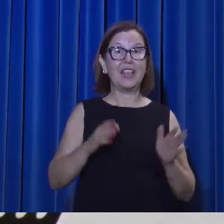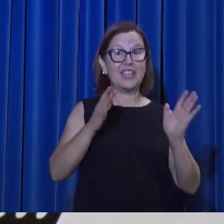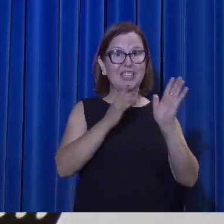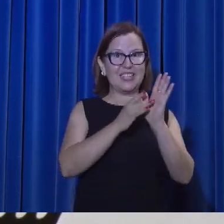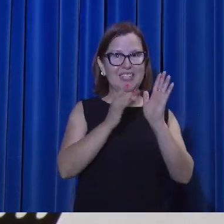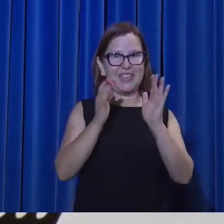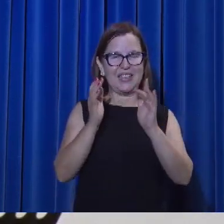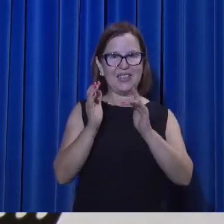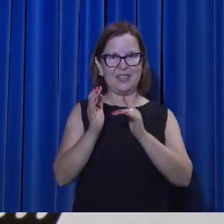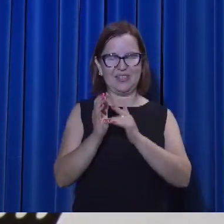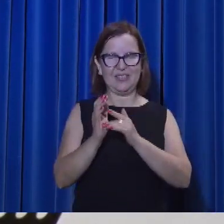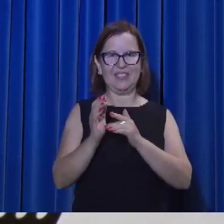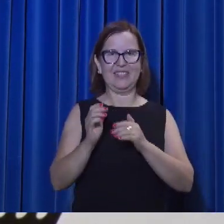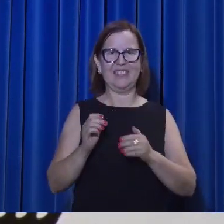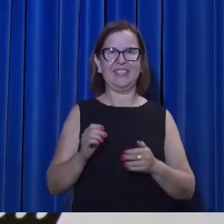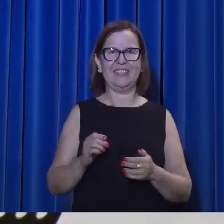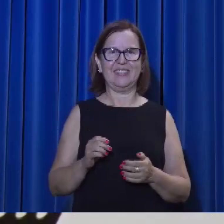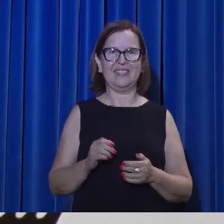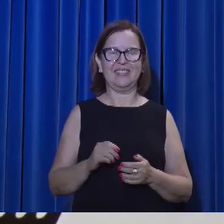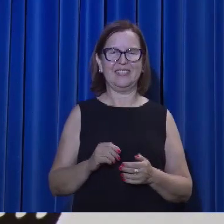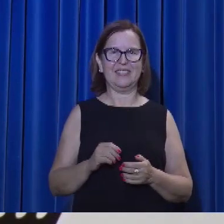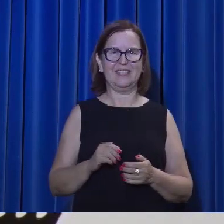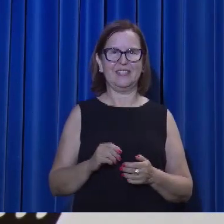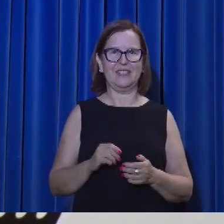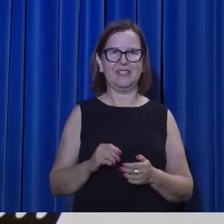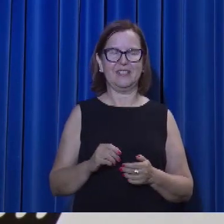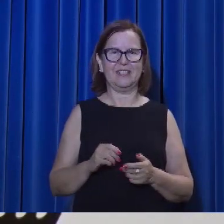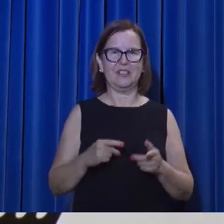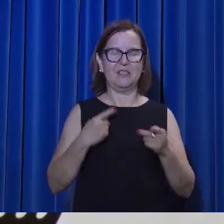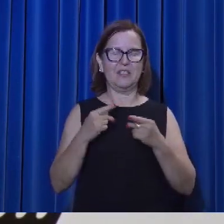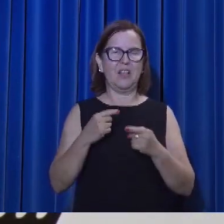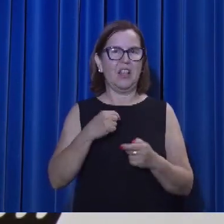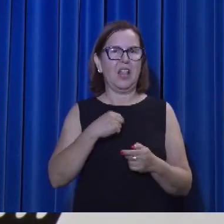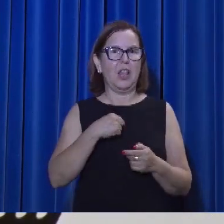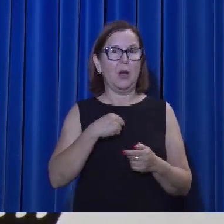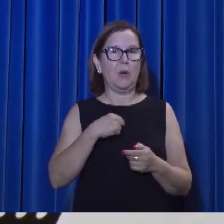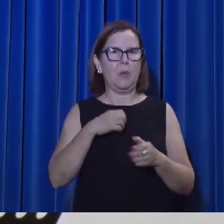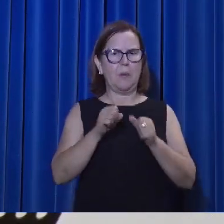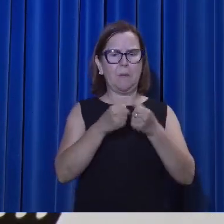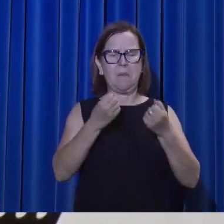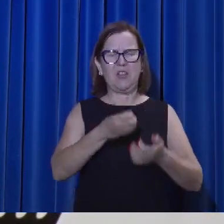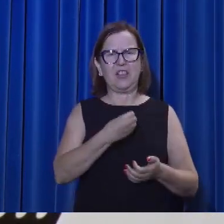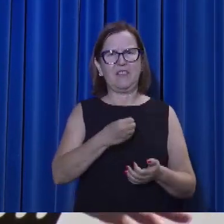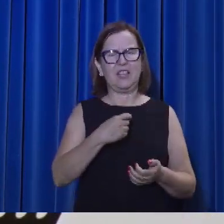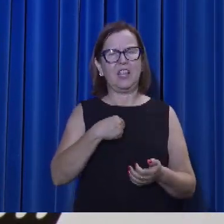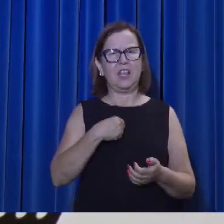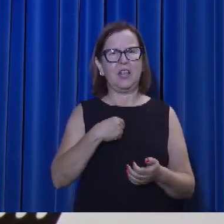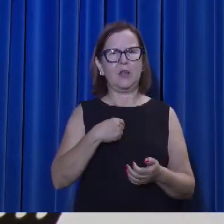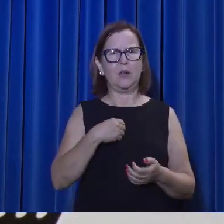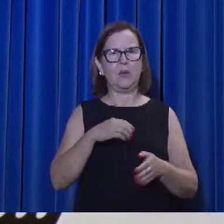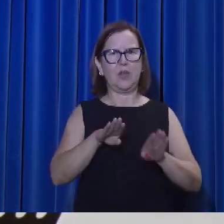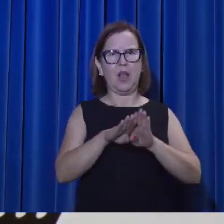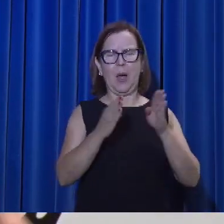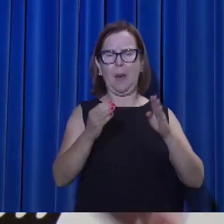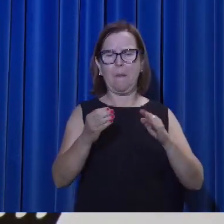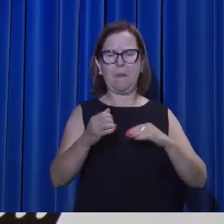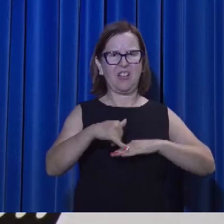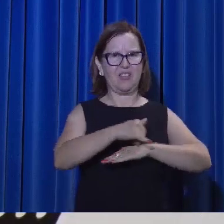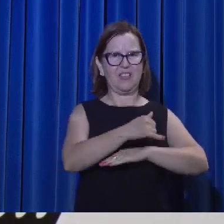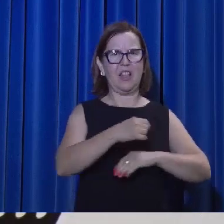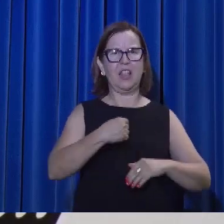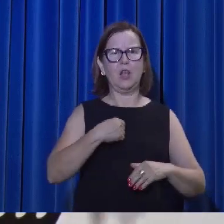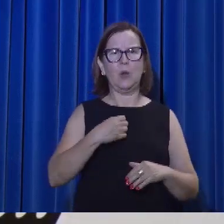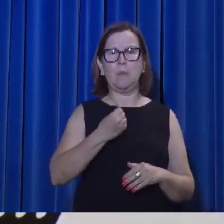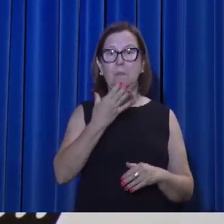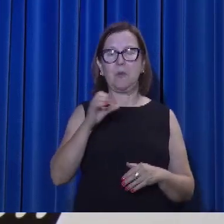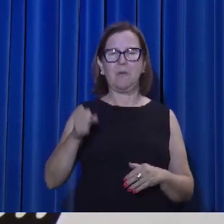ele se denomina de várias maneiras, né? Ele fala, eu sou o pão da vida, eu sou a porta das ovelhas, eu sou o bom pastor,